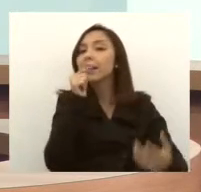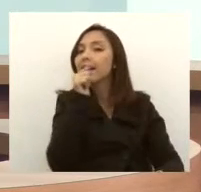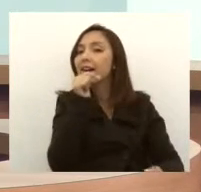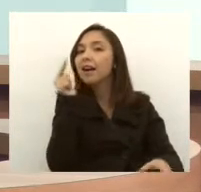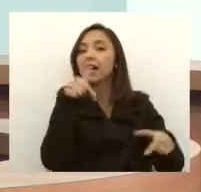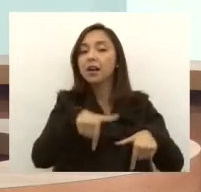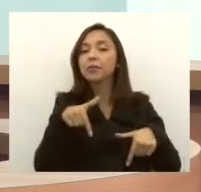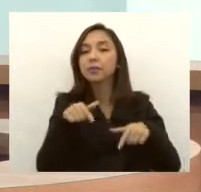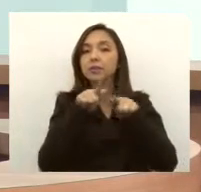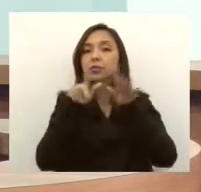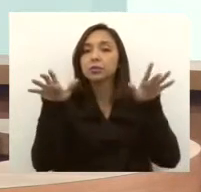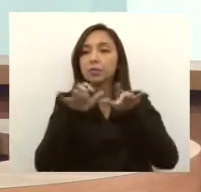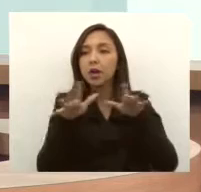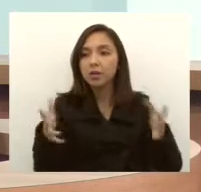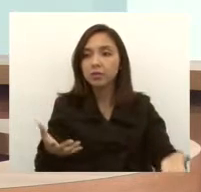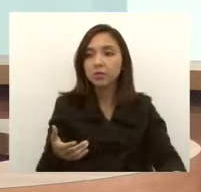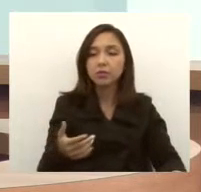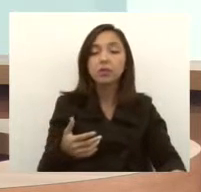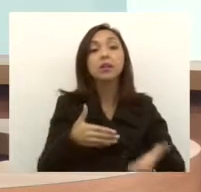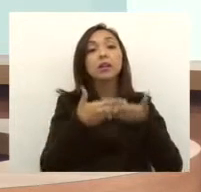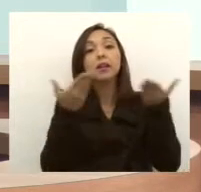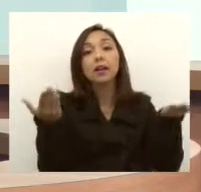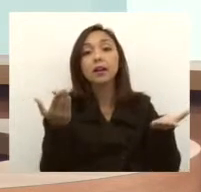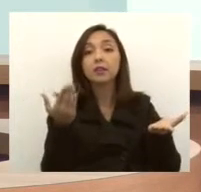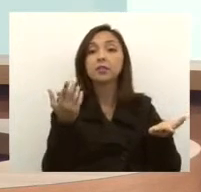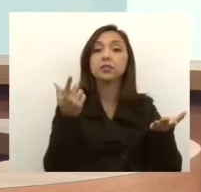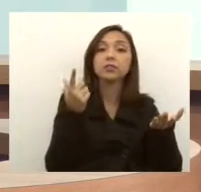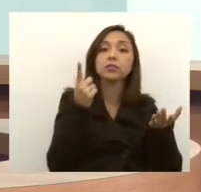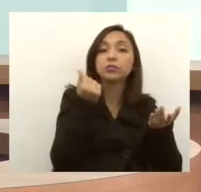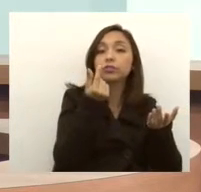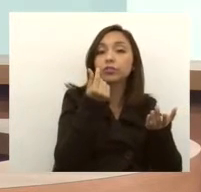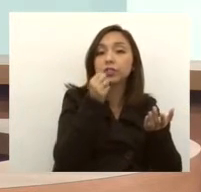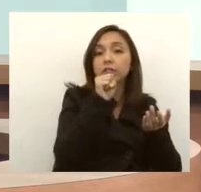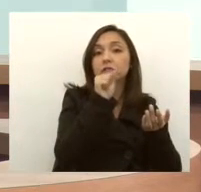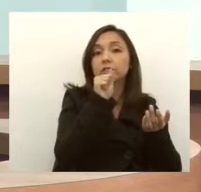pergunto, Sebastião Almeida, cadê o dinheiro da Sabesp?